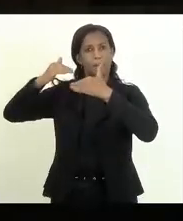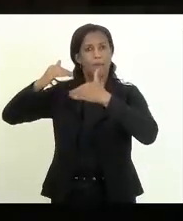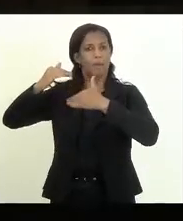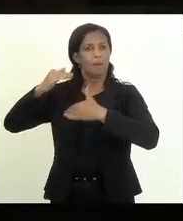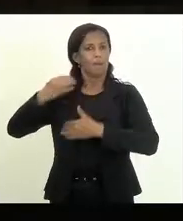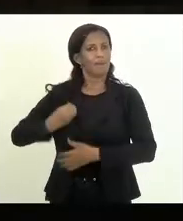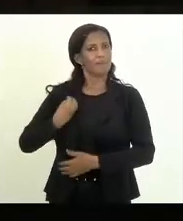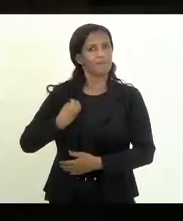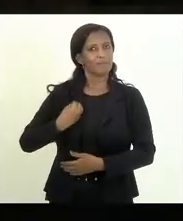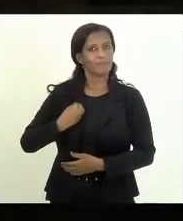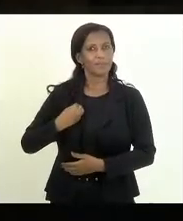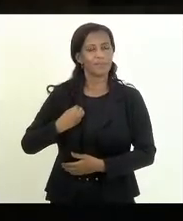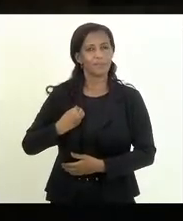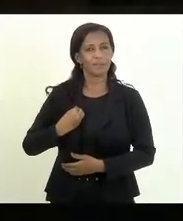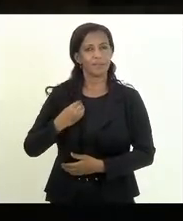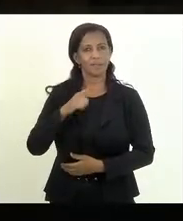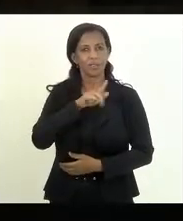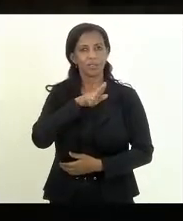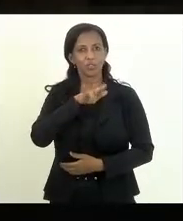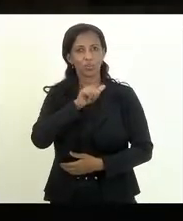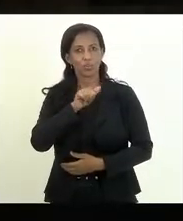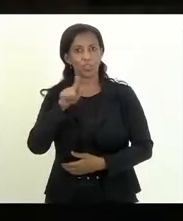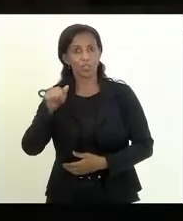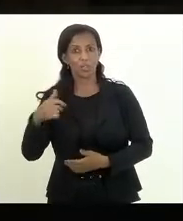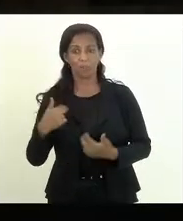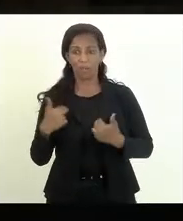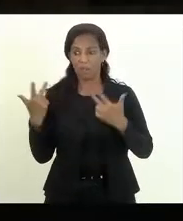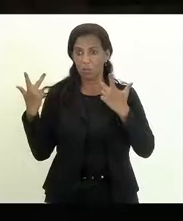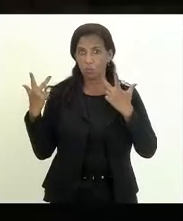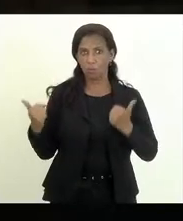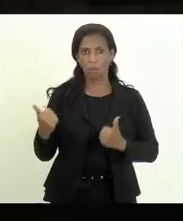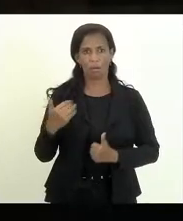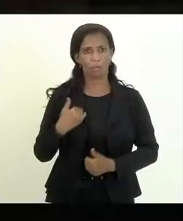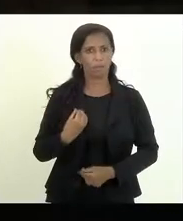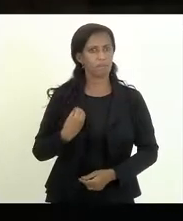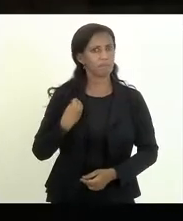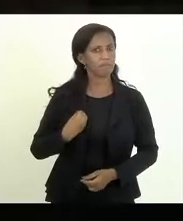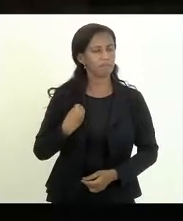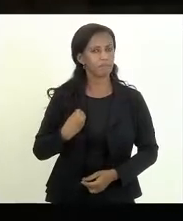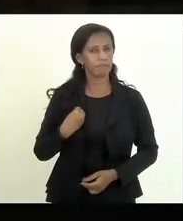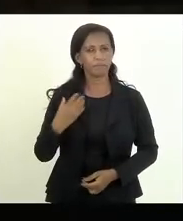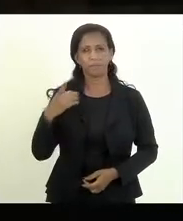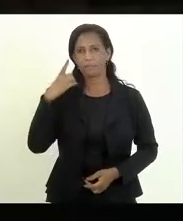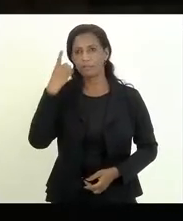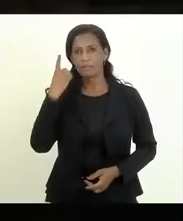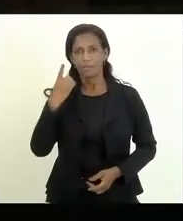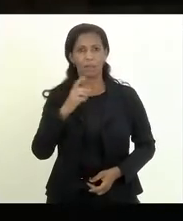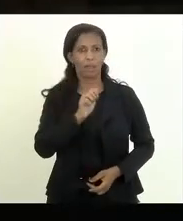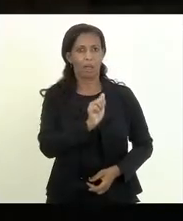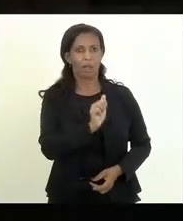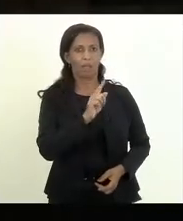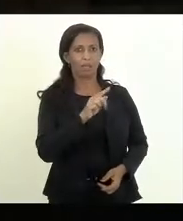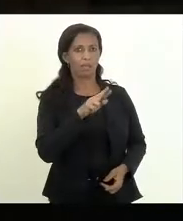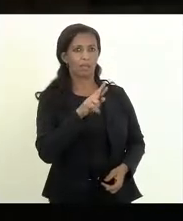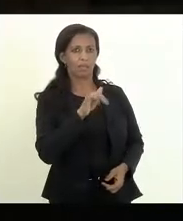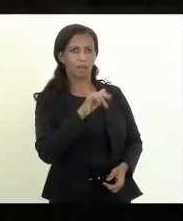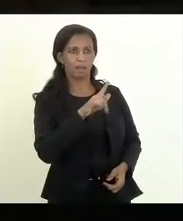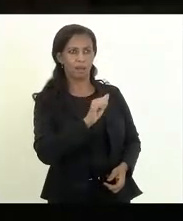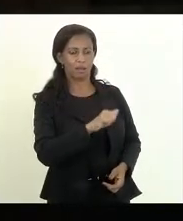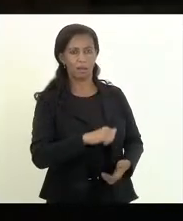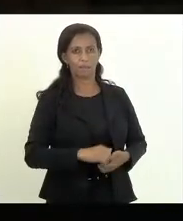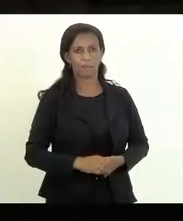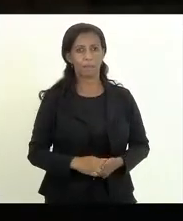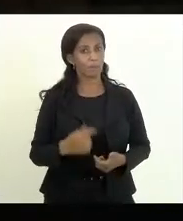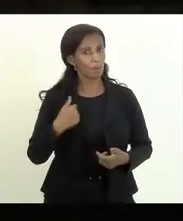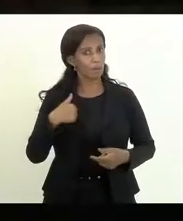Gama é a minha história, deputada Adriana, porque